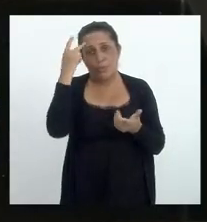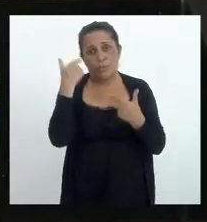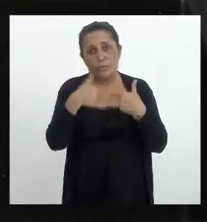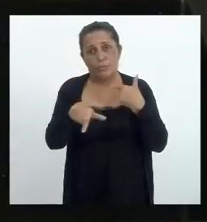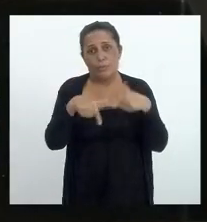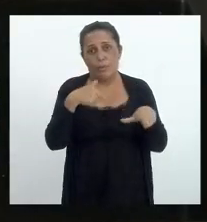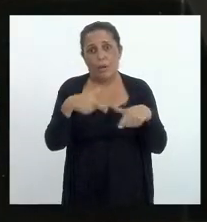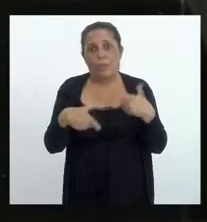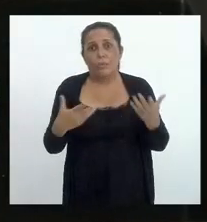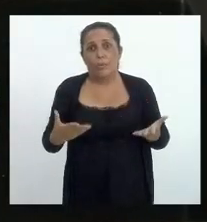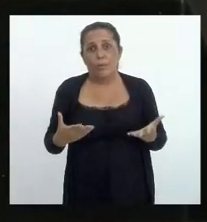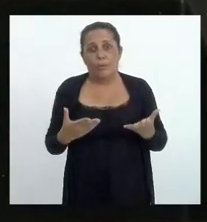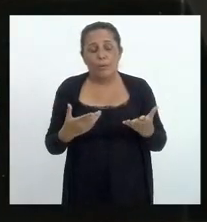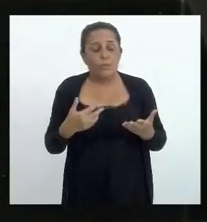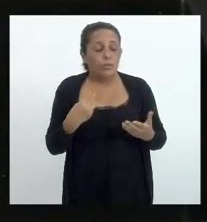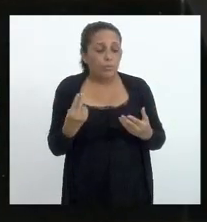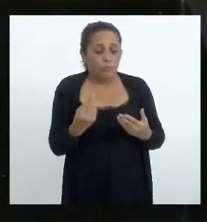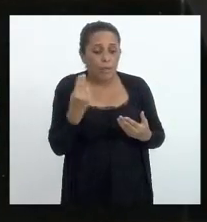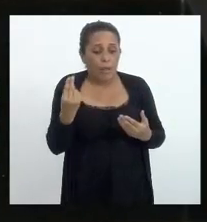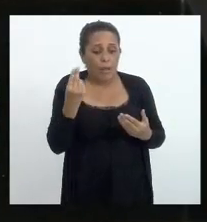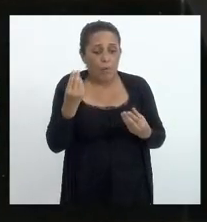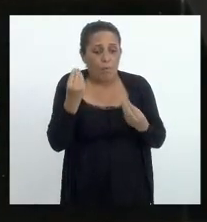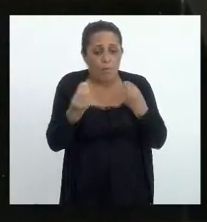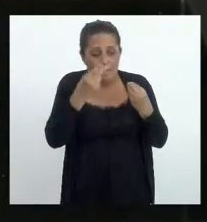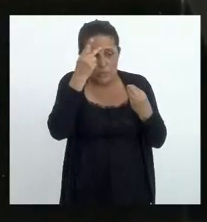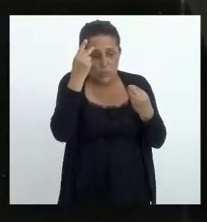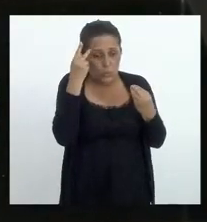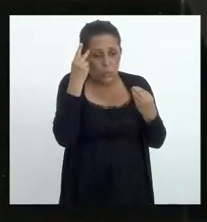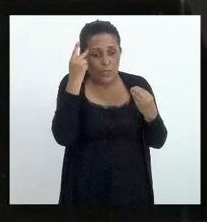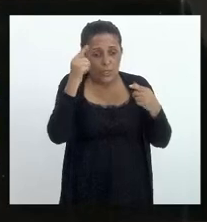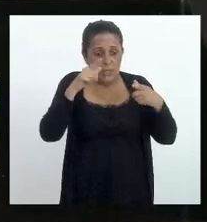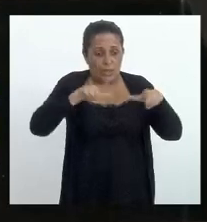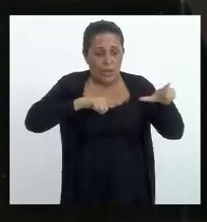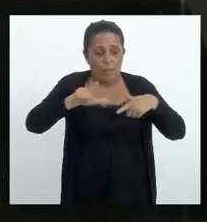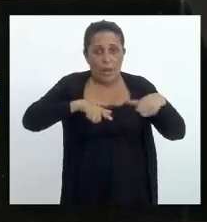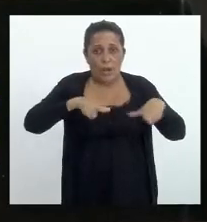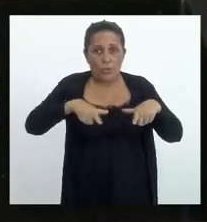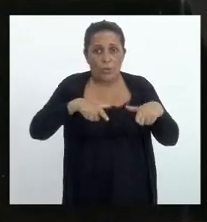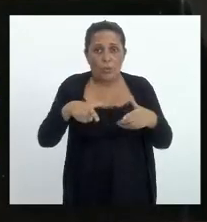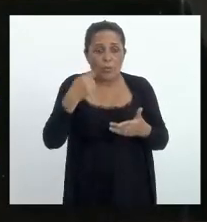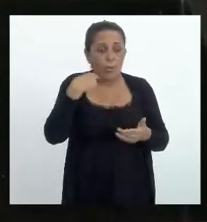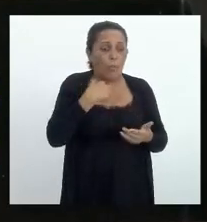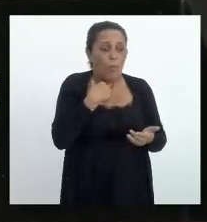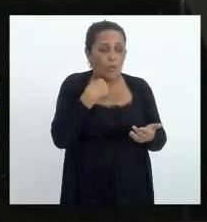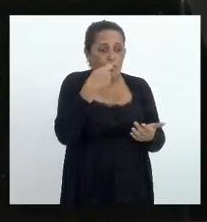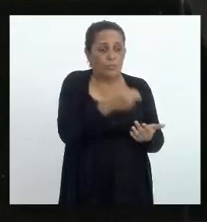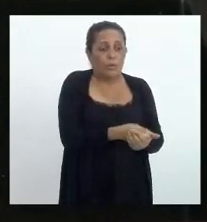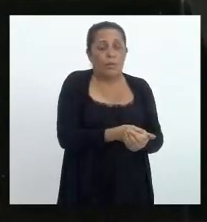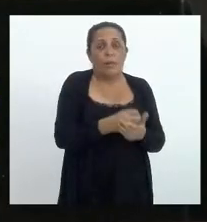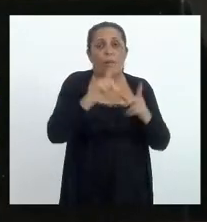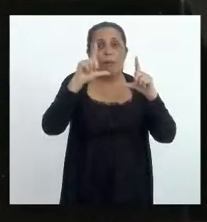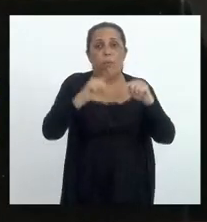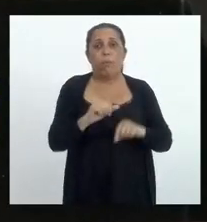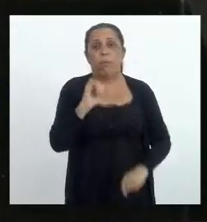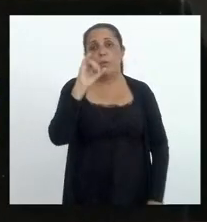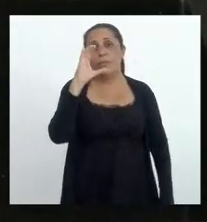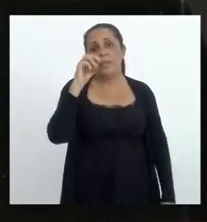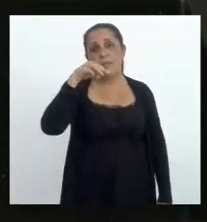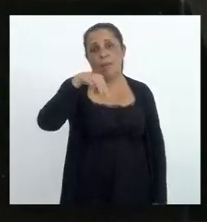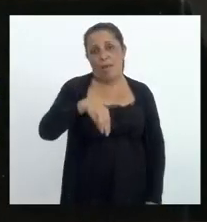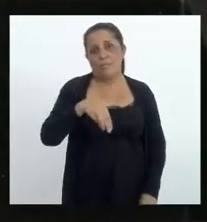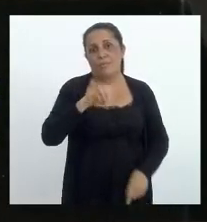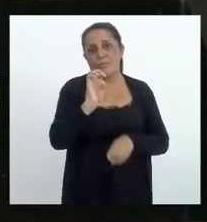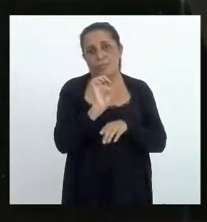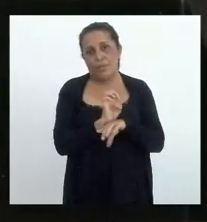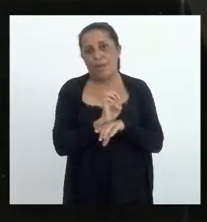de poder de compra de investimentos do trabalhador que recai em ICMS para o Estado. Então, de antemão, o